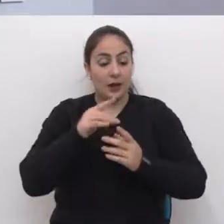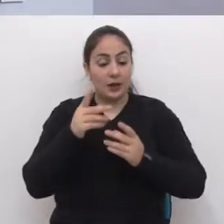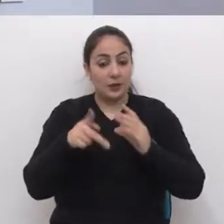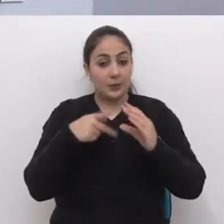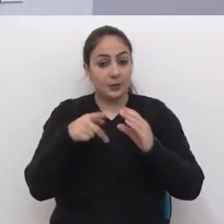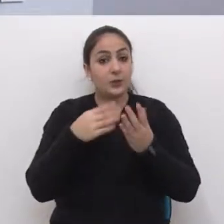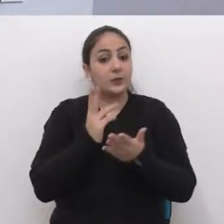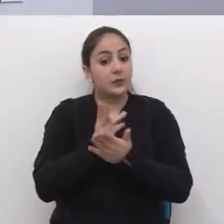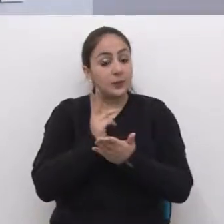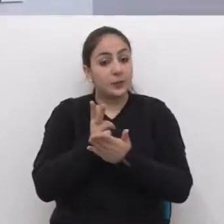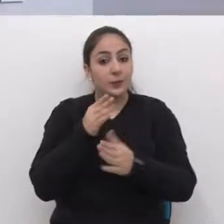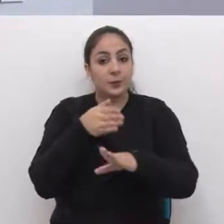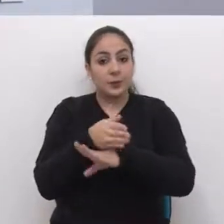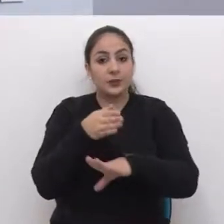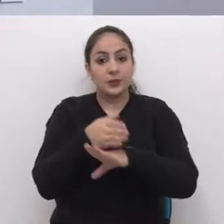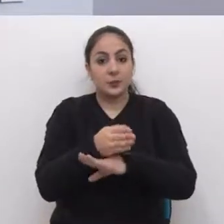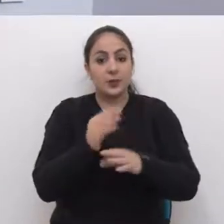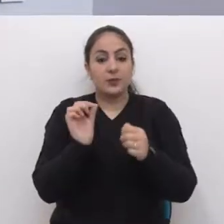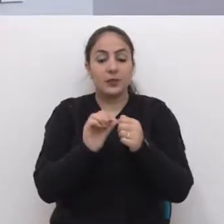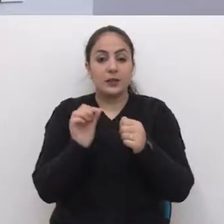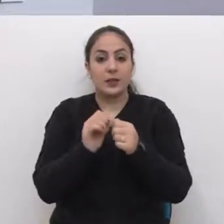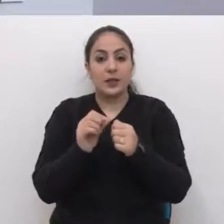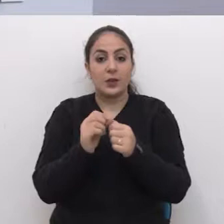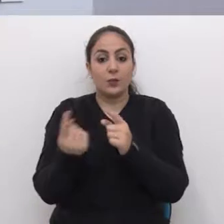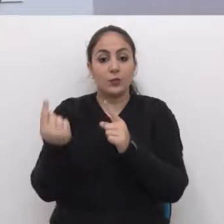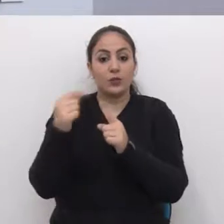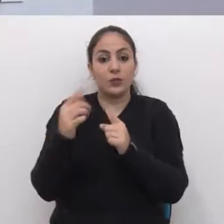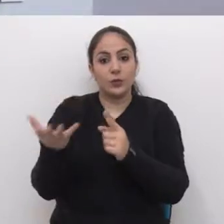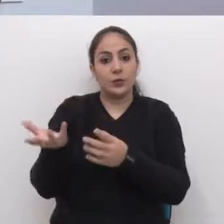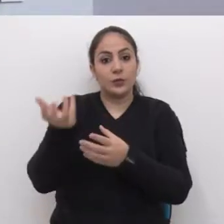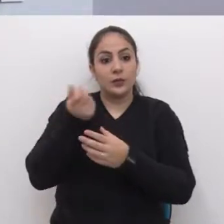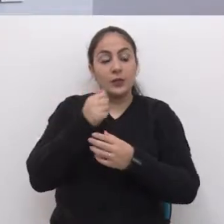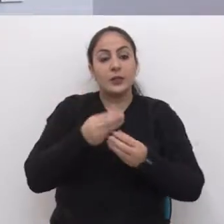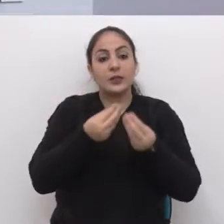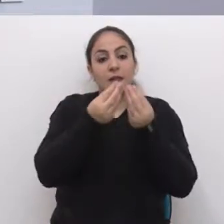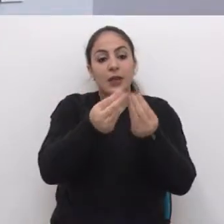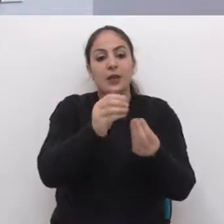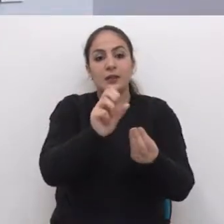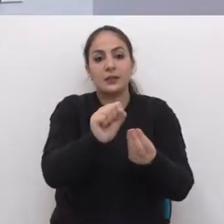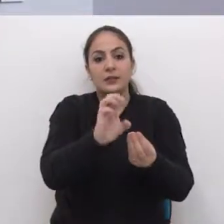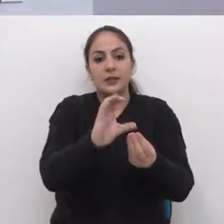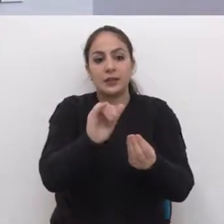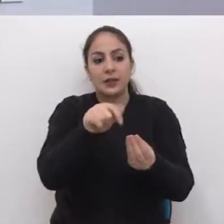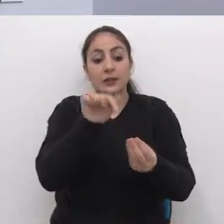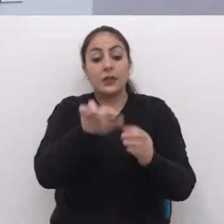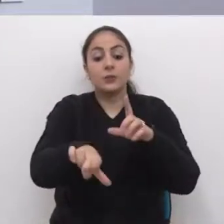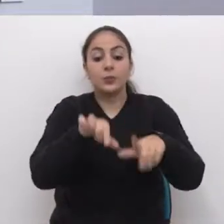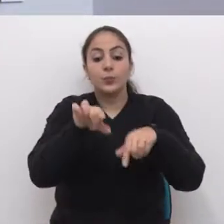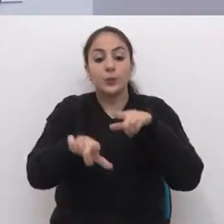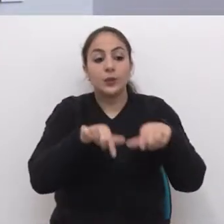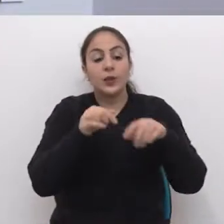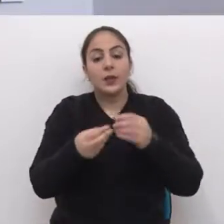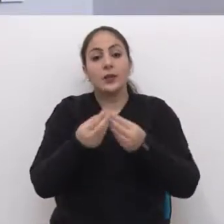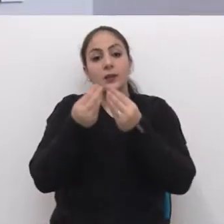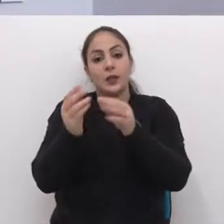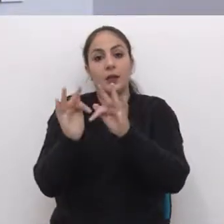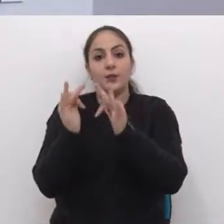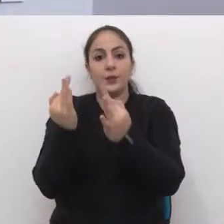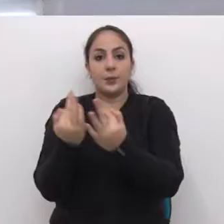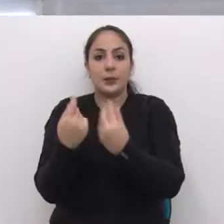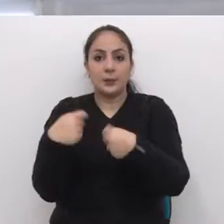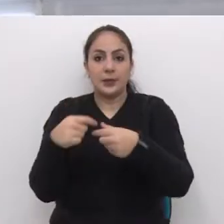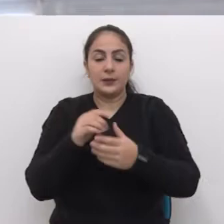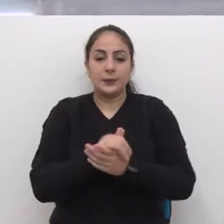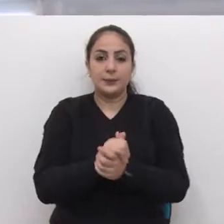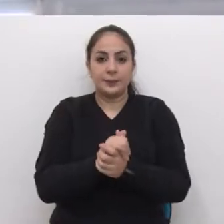dessas campanhas e com o intuito então de fazer a arrecadação e depois encaminhar do Acencas e que a Acencas faça a triagem, né, e que encaminhe realmente as famílias que